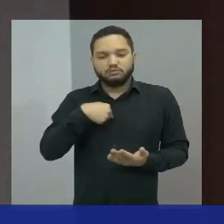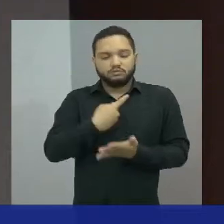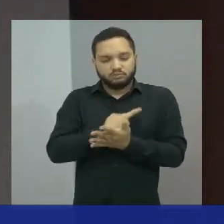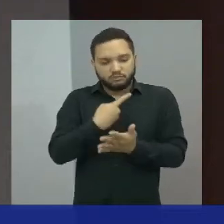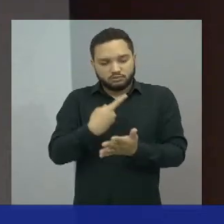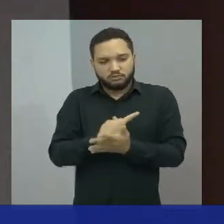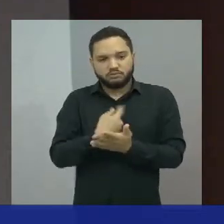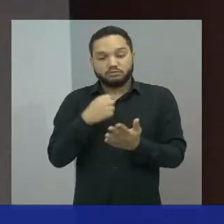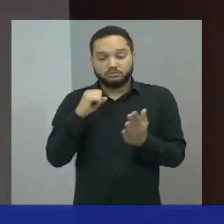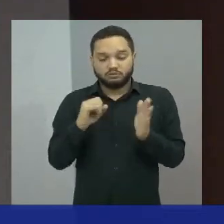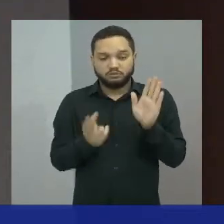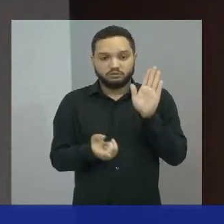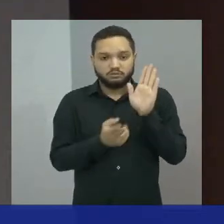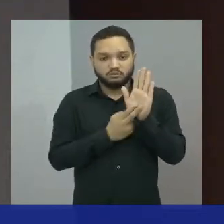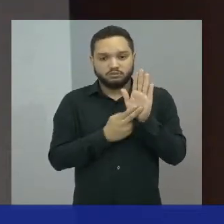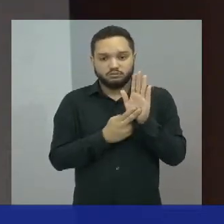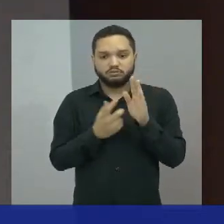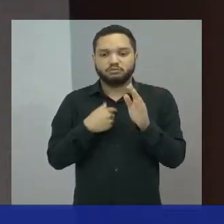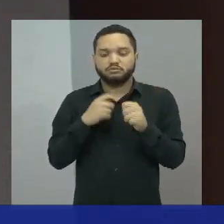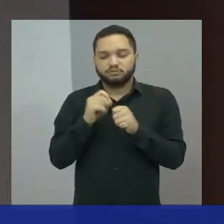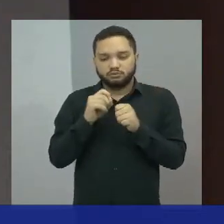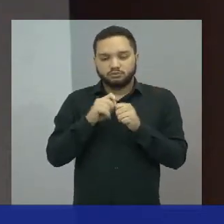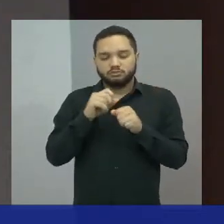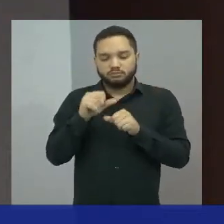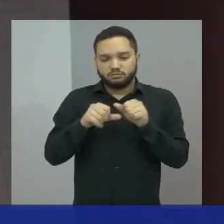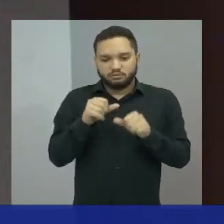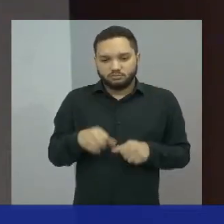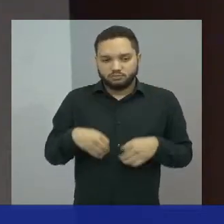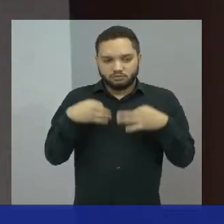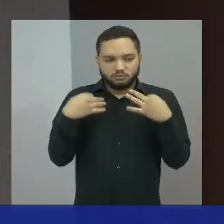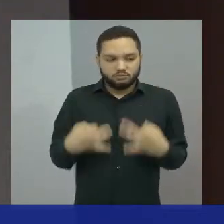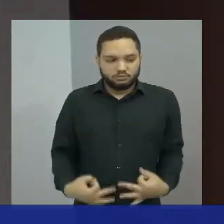infração, vou me regularizar,